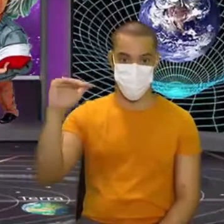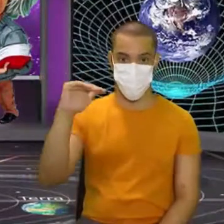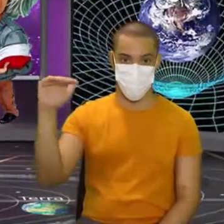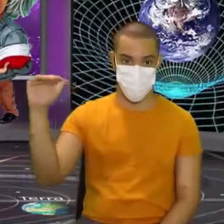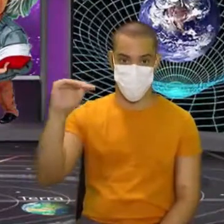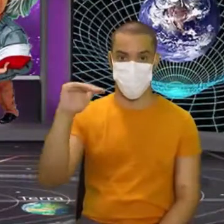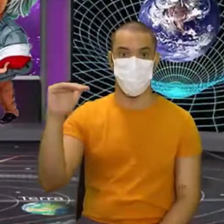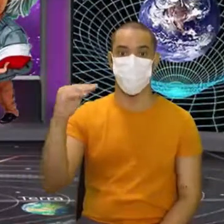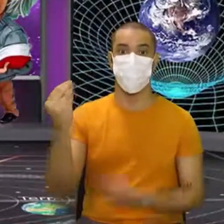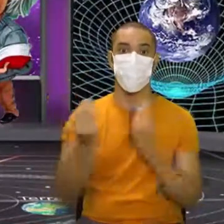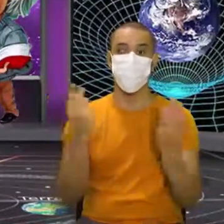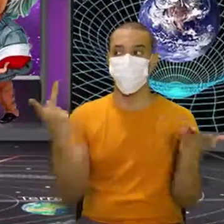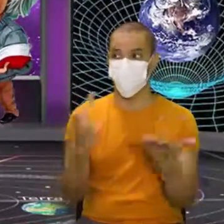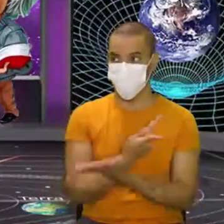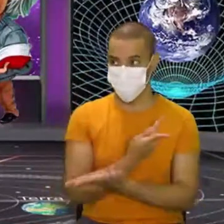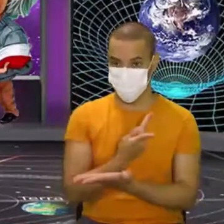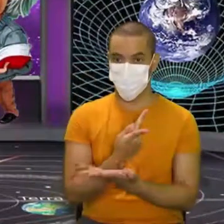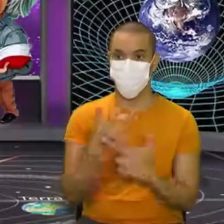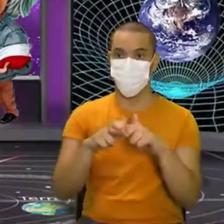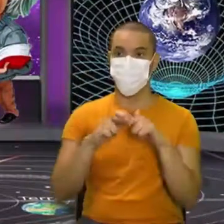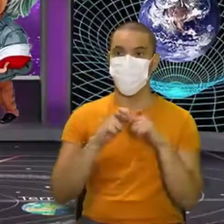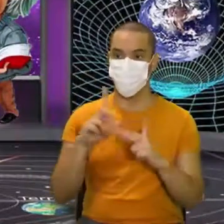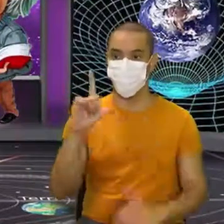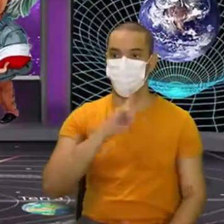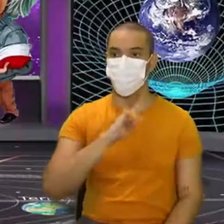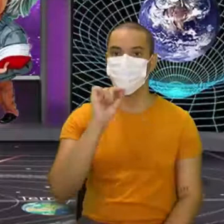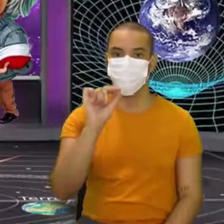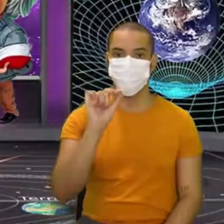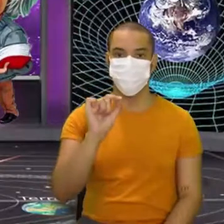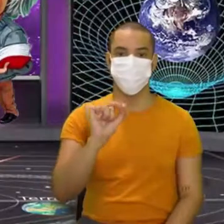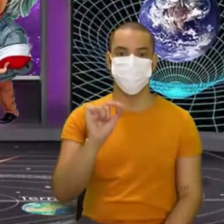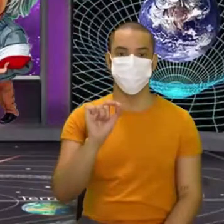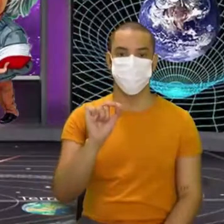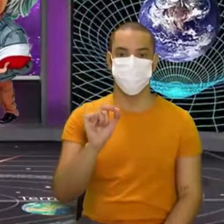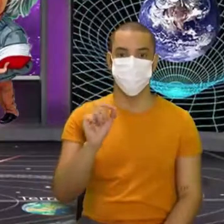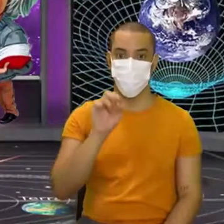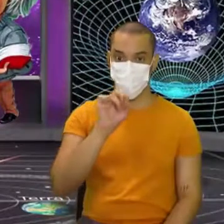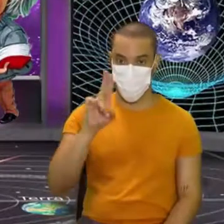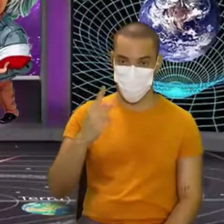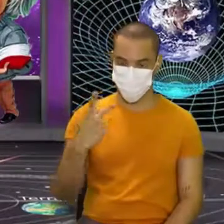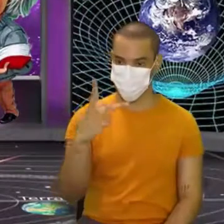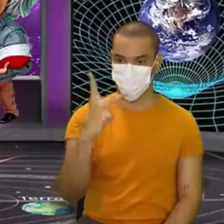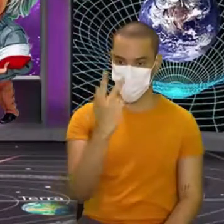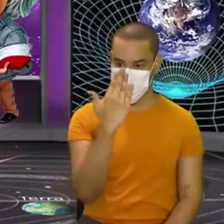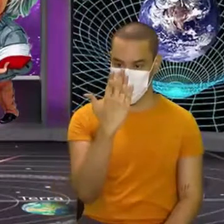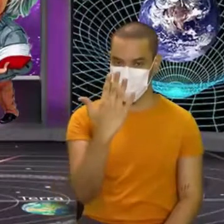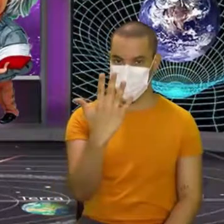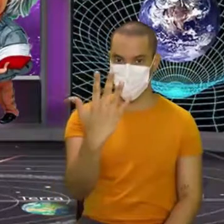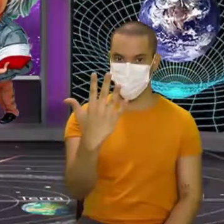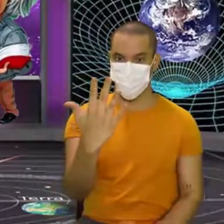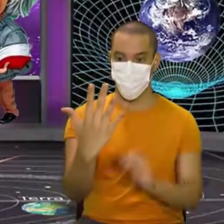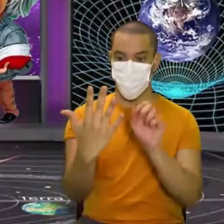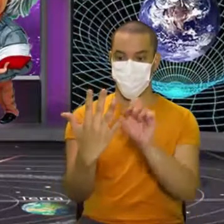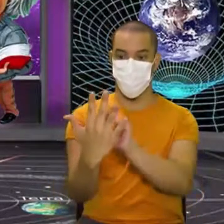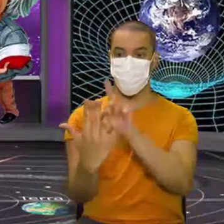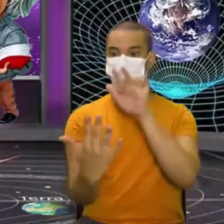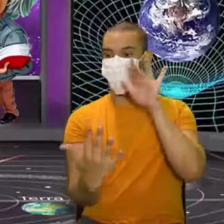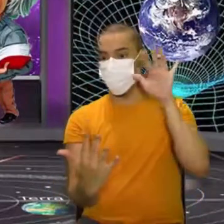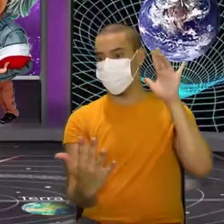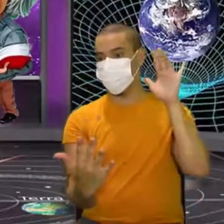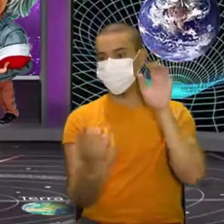estaria nessa situação né então para onde eu teria que mover ou indo na sua direção ou indo para trás